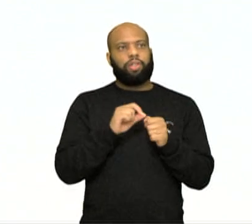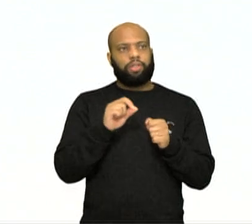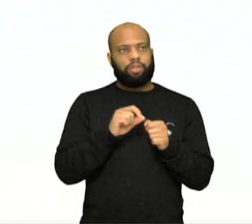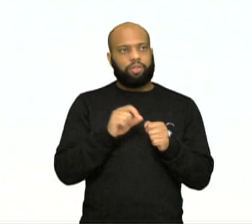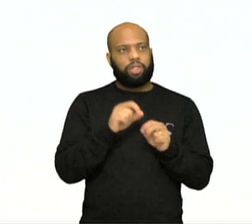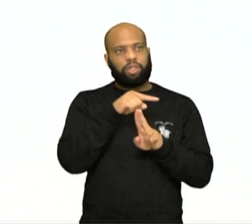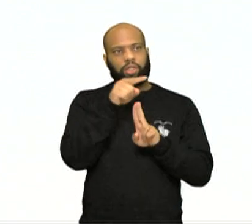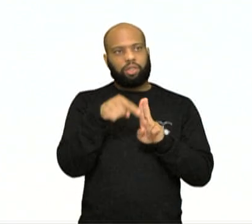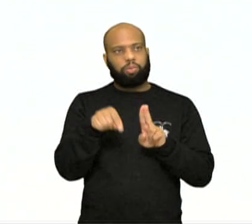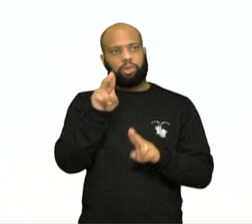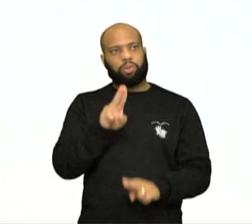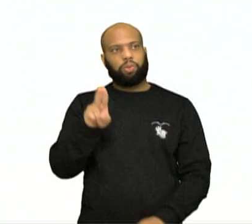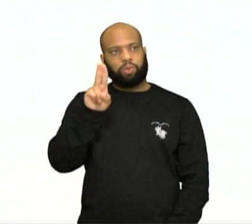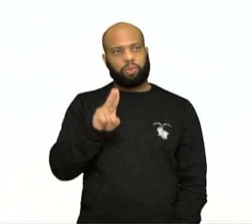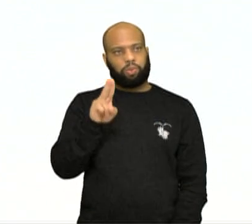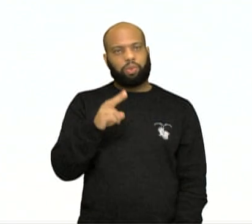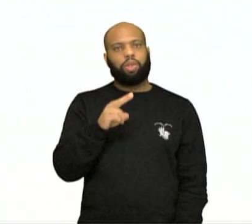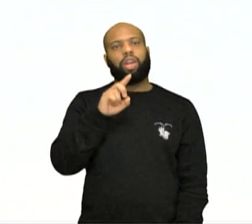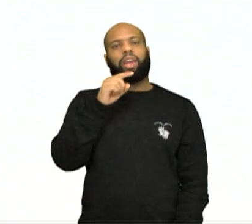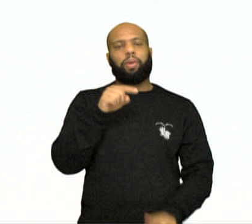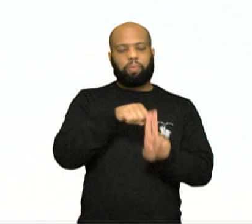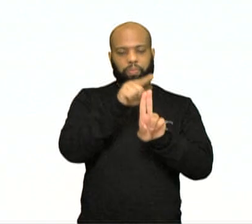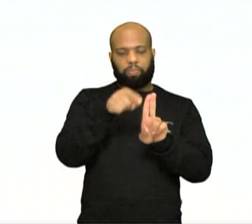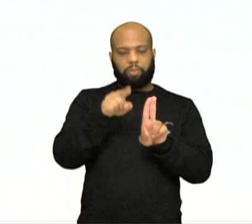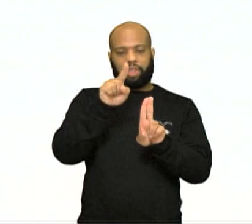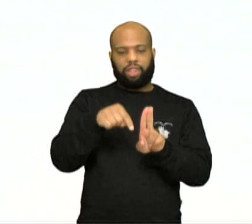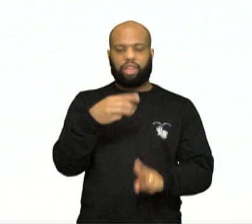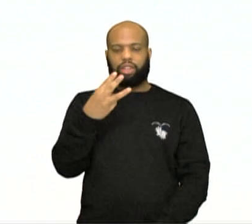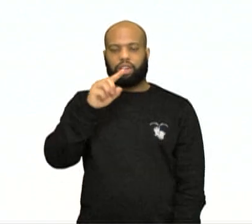substituição e multiplicamos por 3,14,